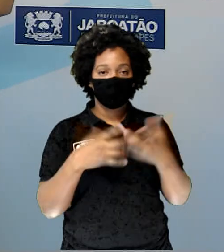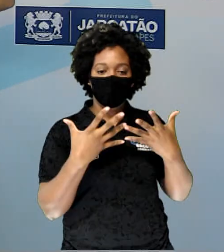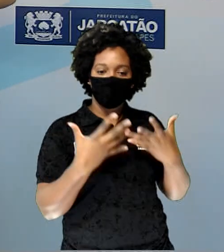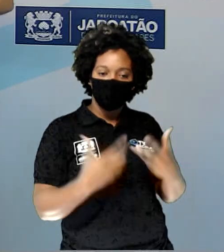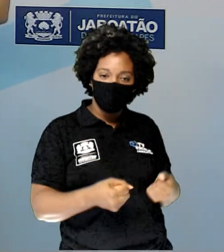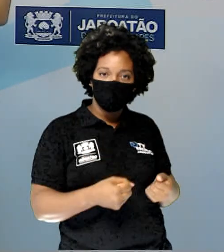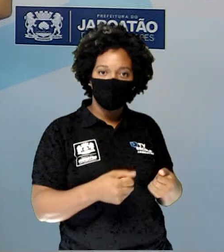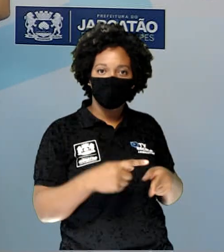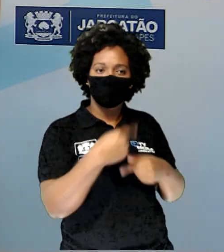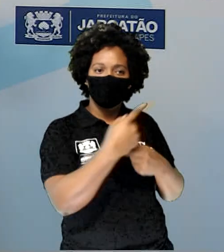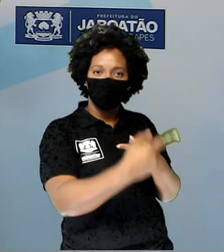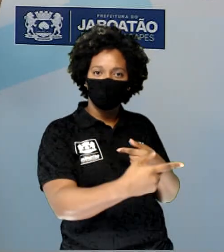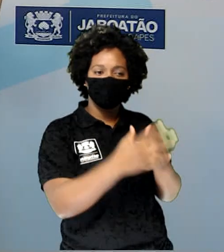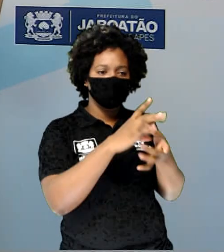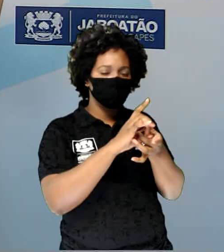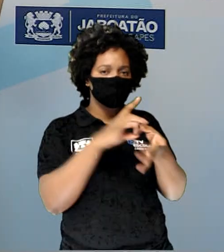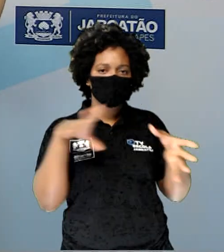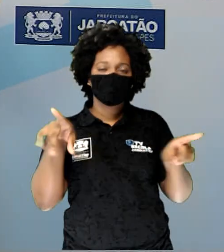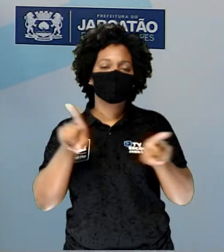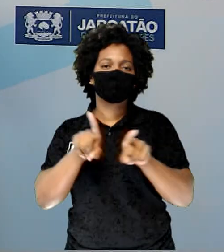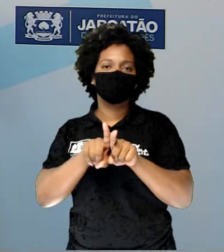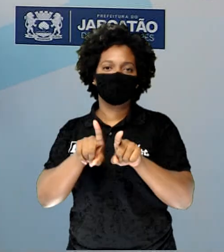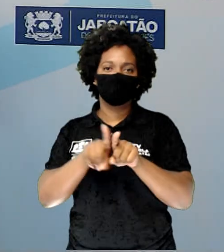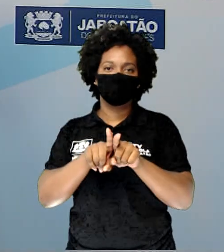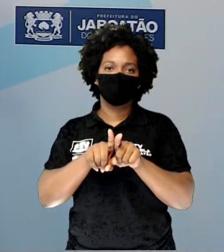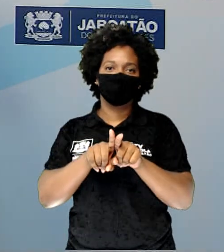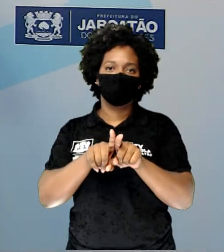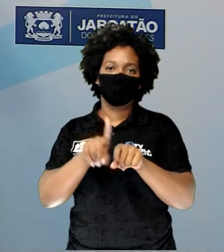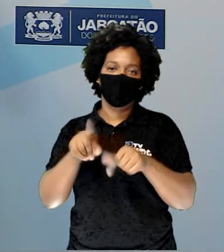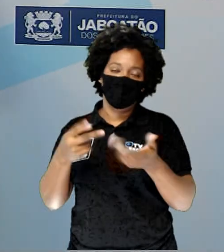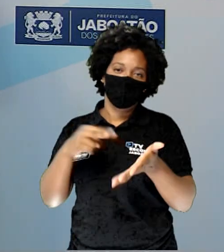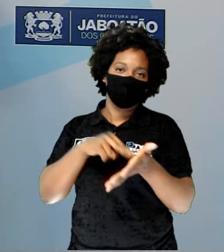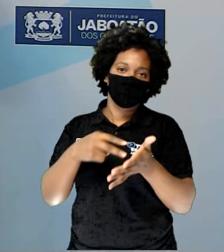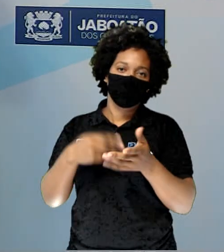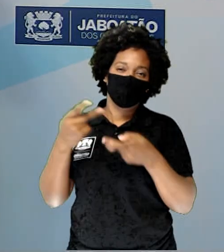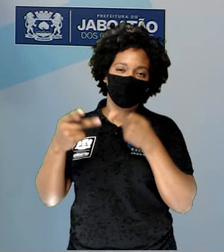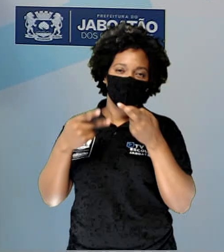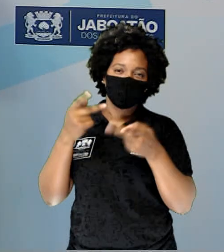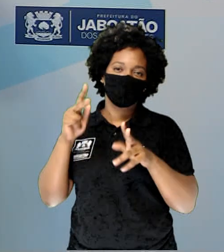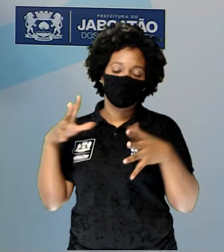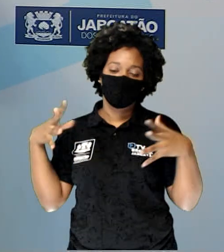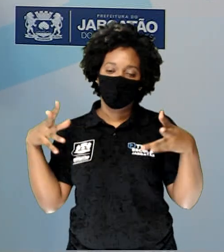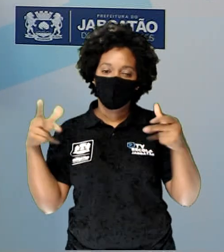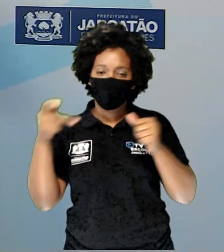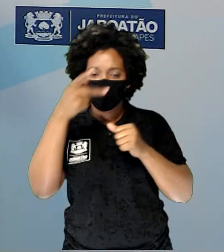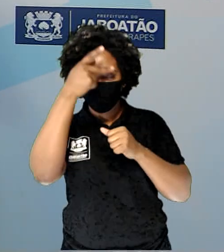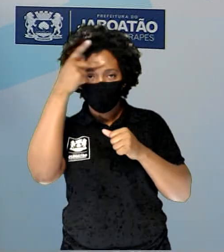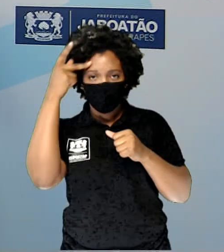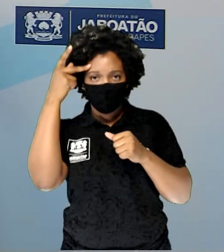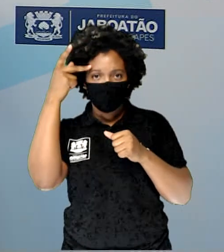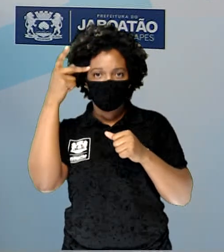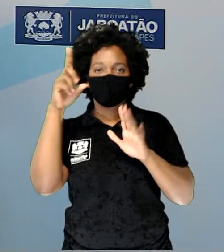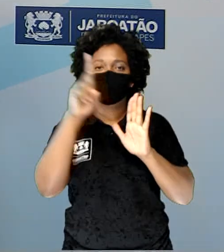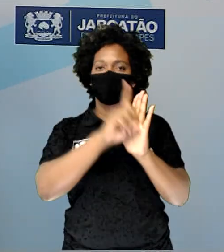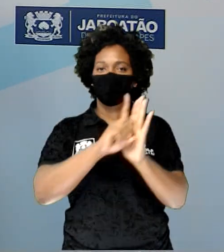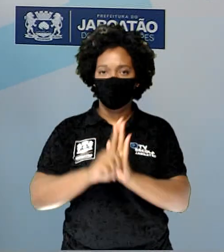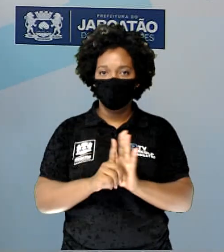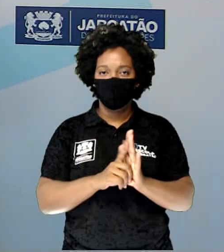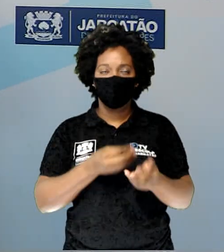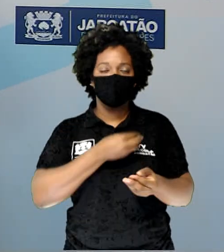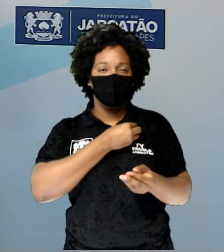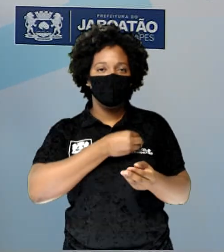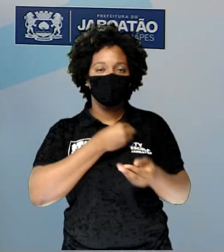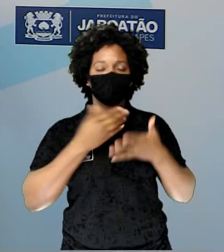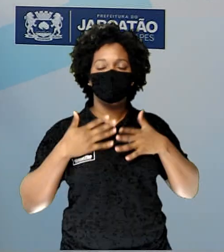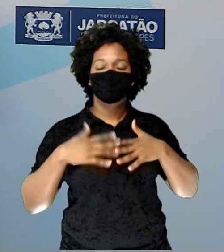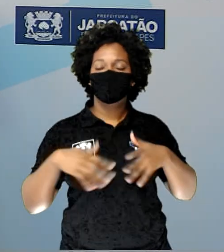desfrute da mesma liberdade. Ou seja, significa dizer que todas as pessoas têm o direito de viver em